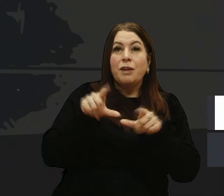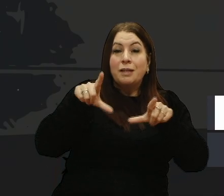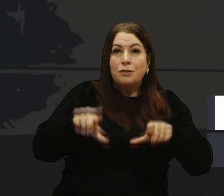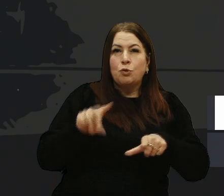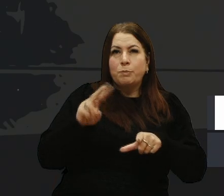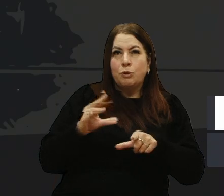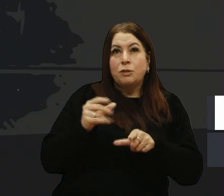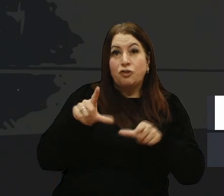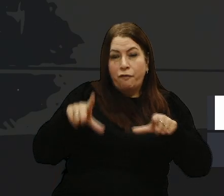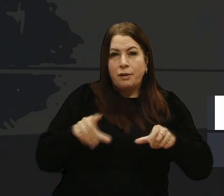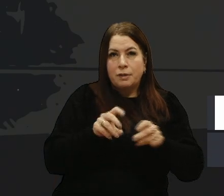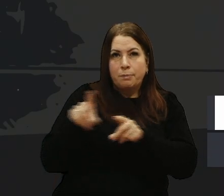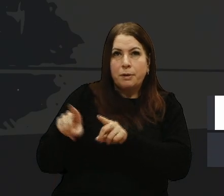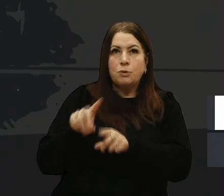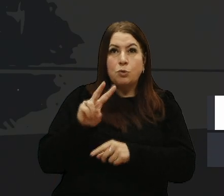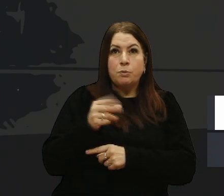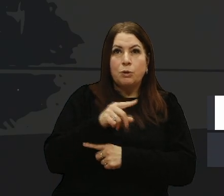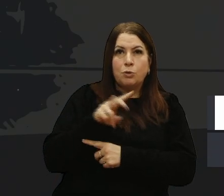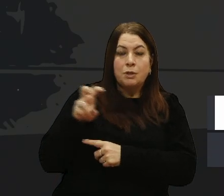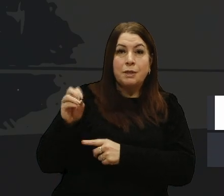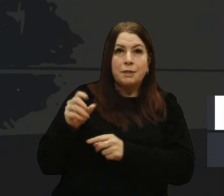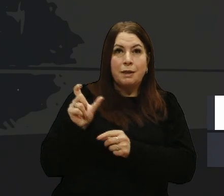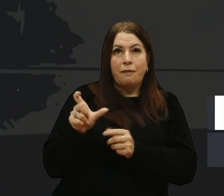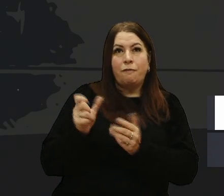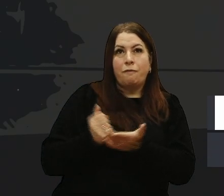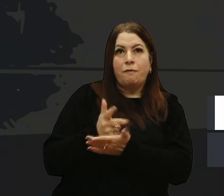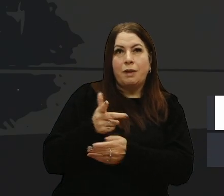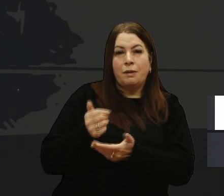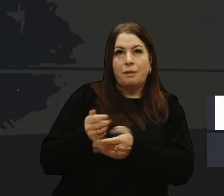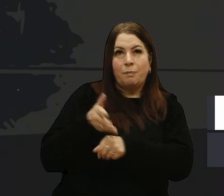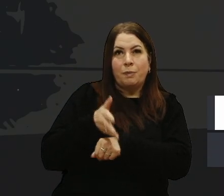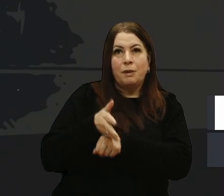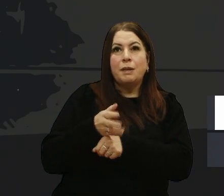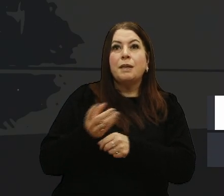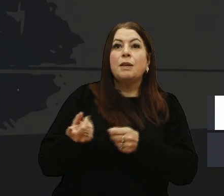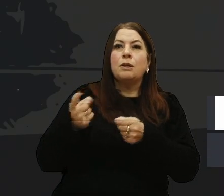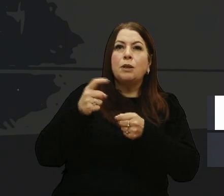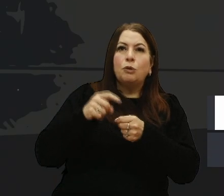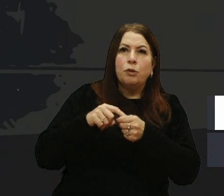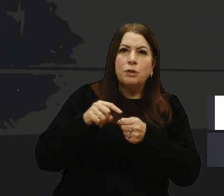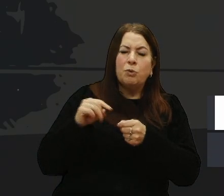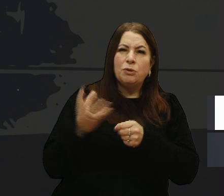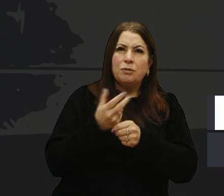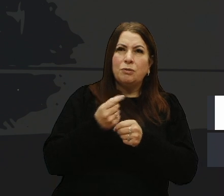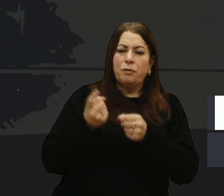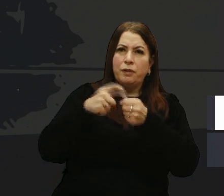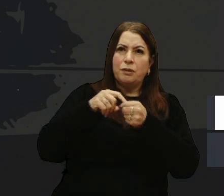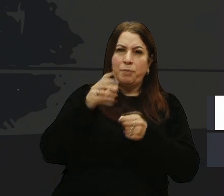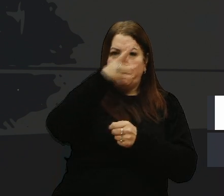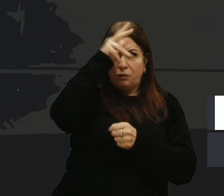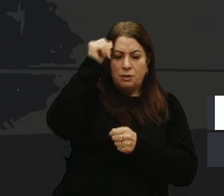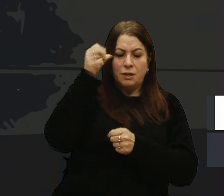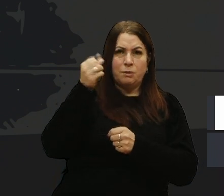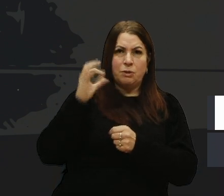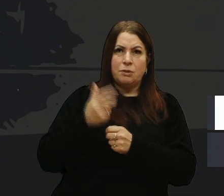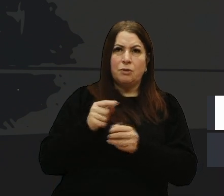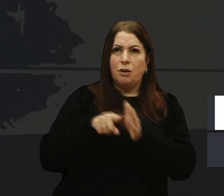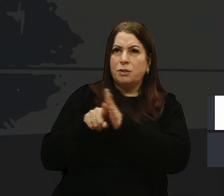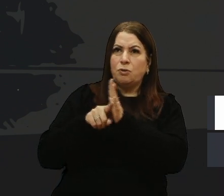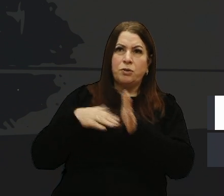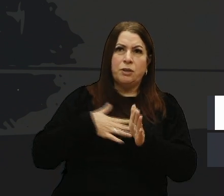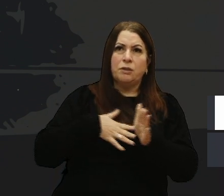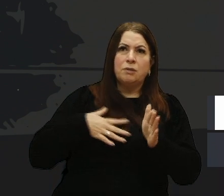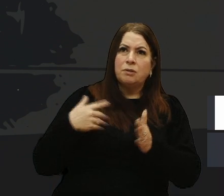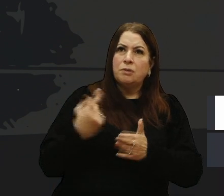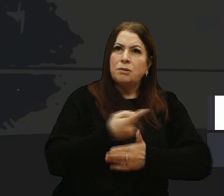espaços, 2,5 milhões de bilheteria e 6 milhões de convênio com a prefeitura. A pesquisa de